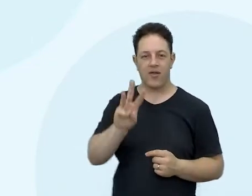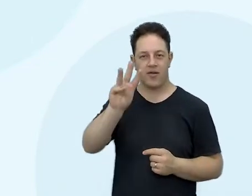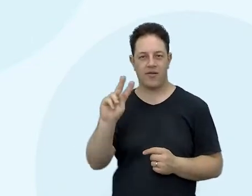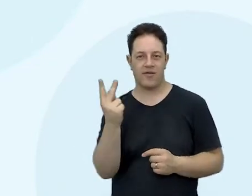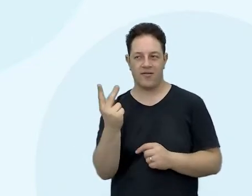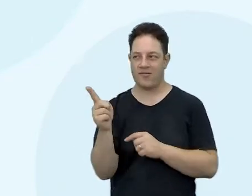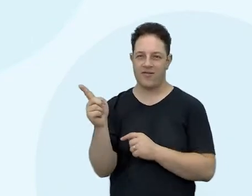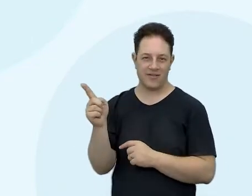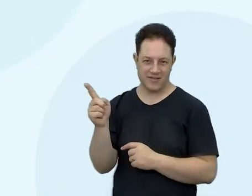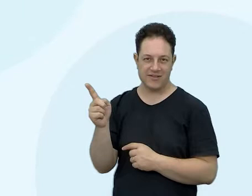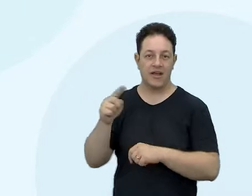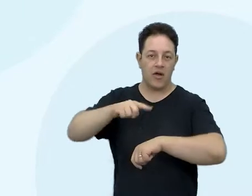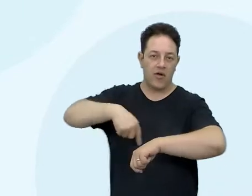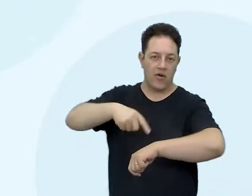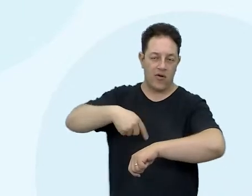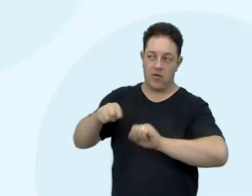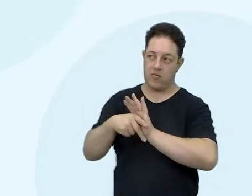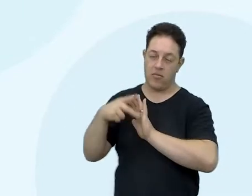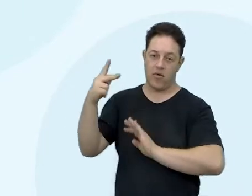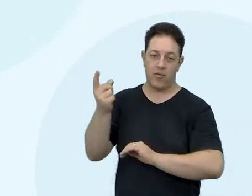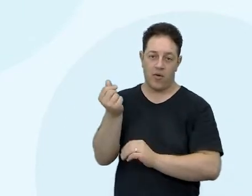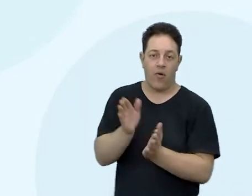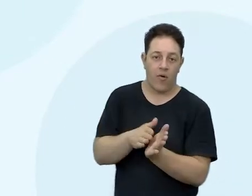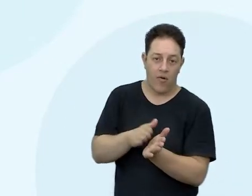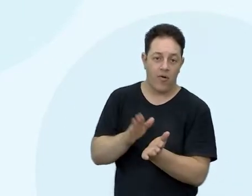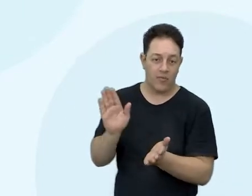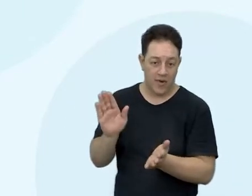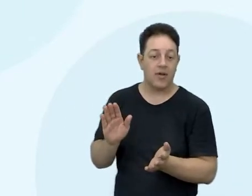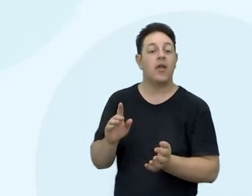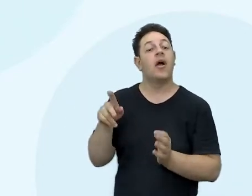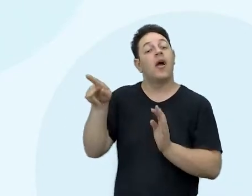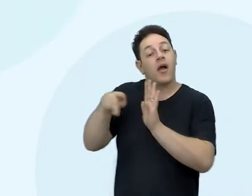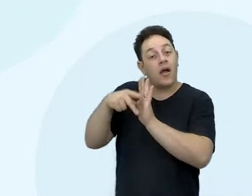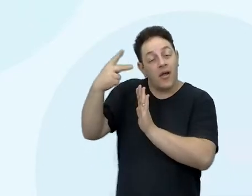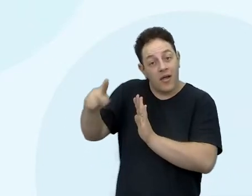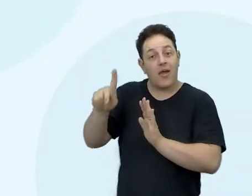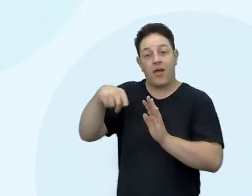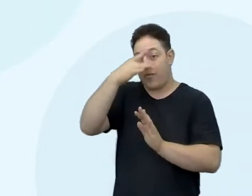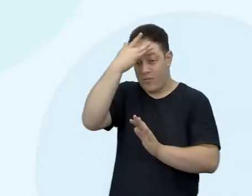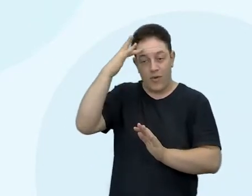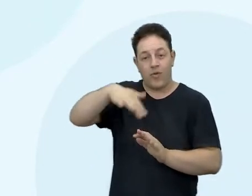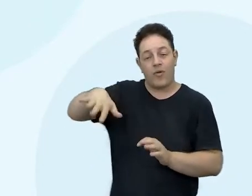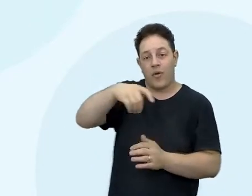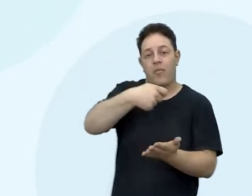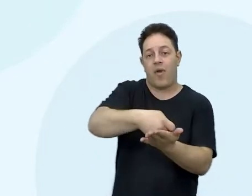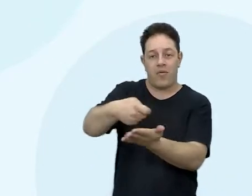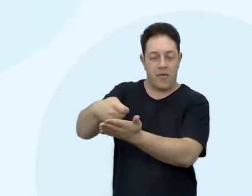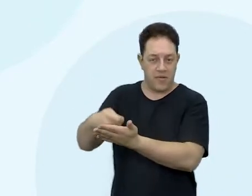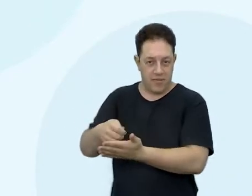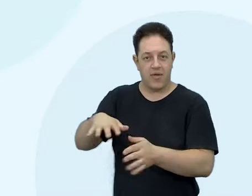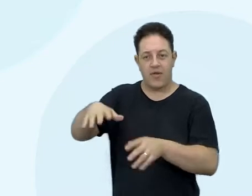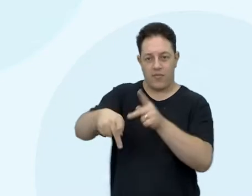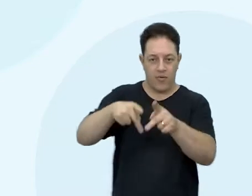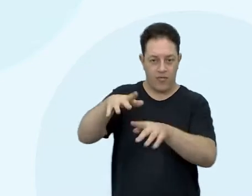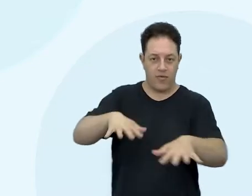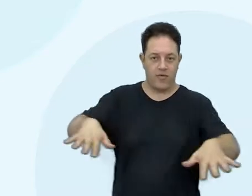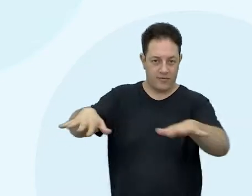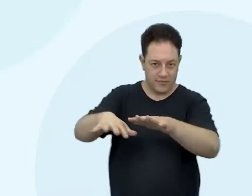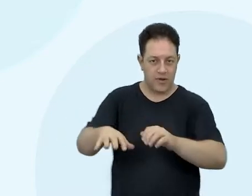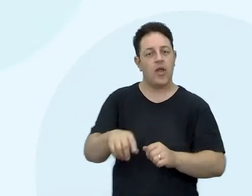megawatt hora de energia fornecida. Então, isso é o que custa para a população. Tá. Você servidor,